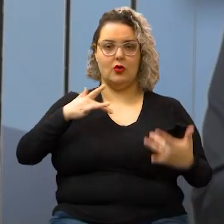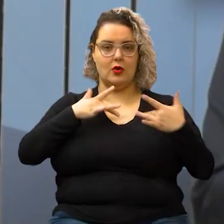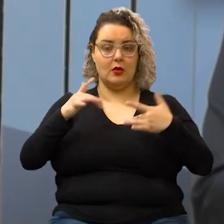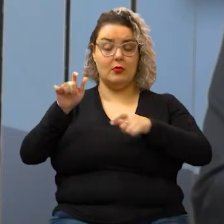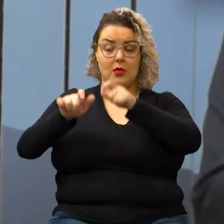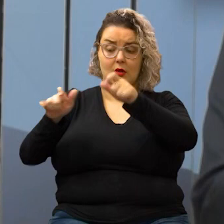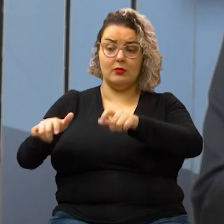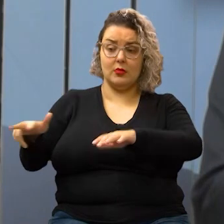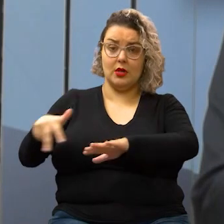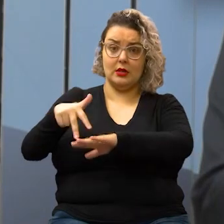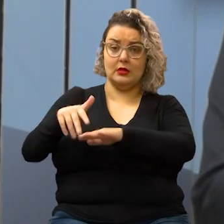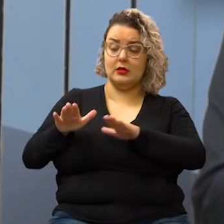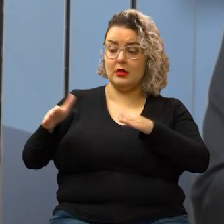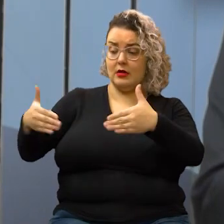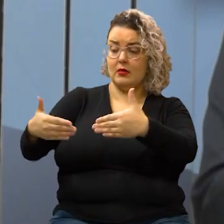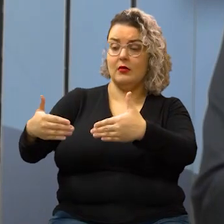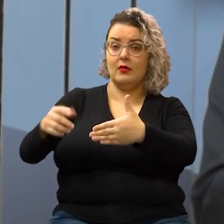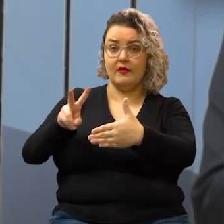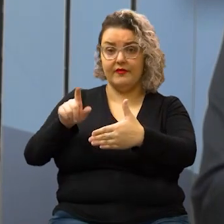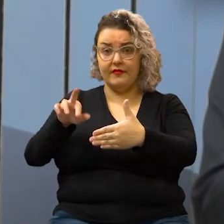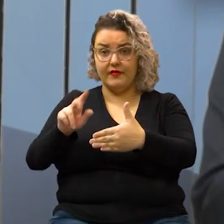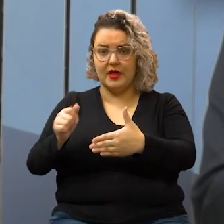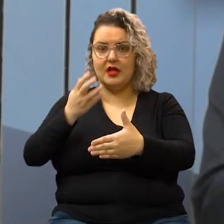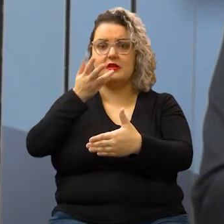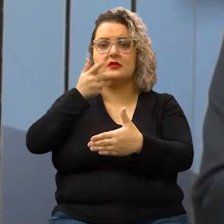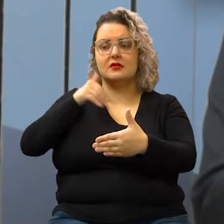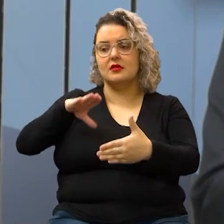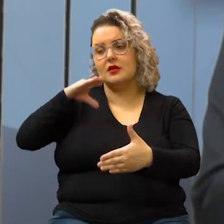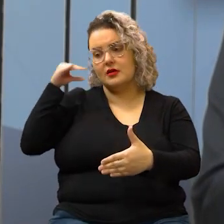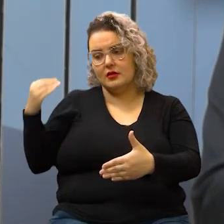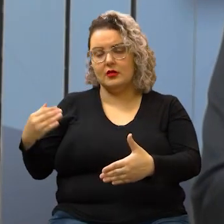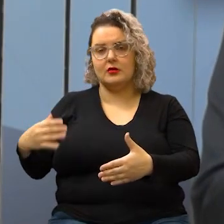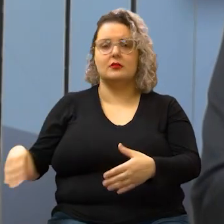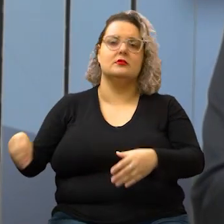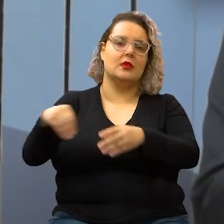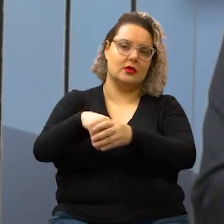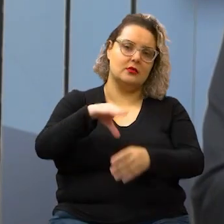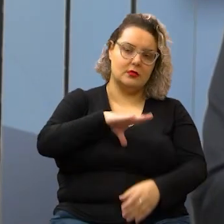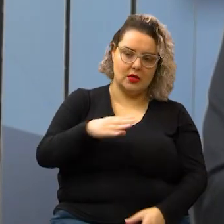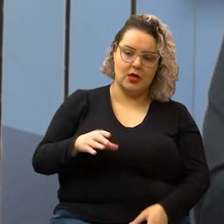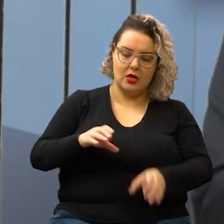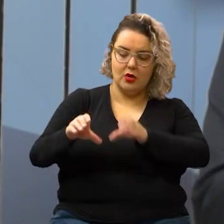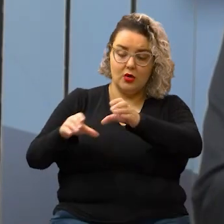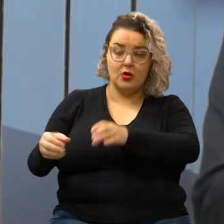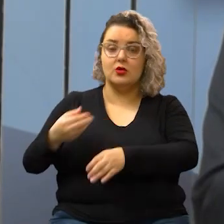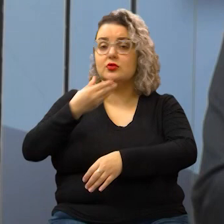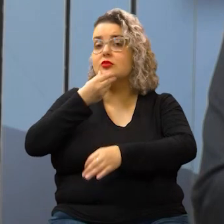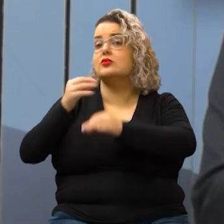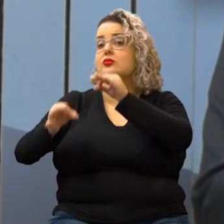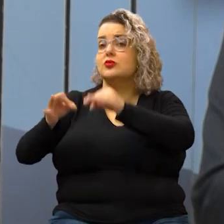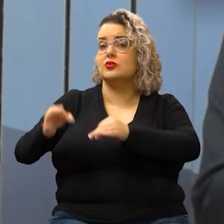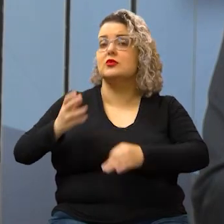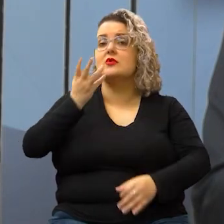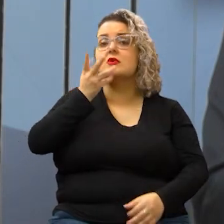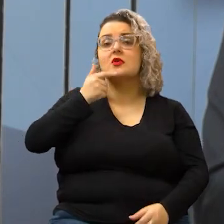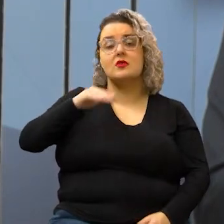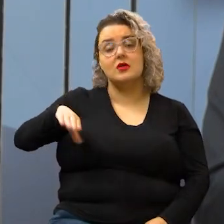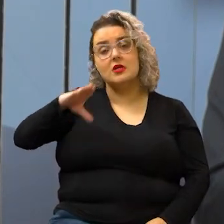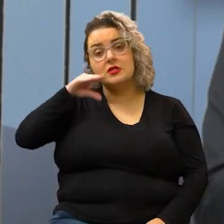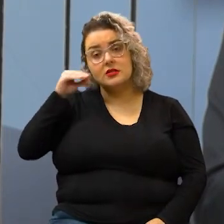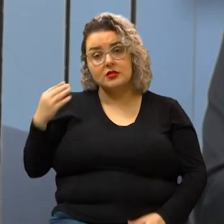habilitam perante a Vara da Infância e da Juventude do seu município, sob a coordenação do juiz da Infância e da Juventude,